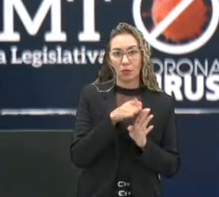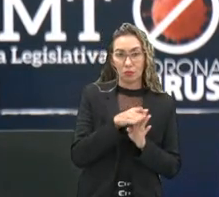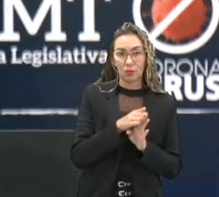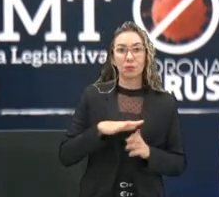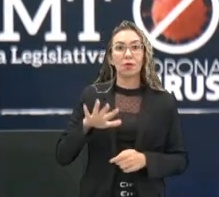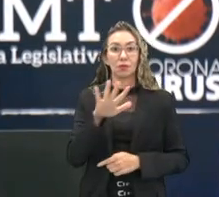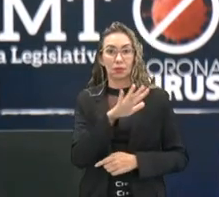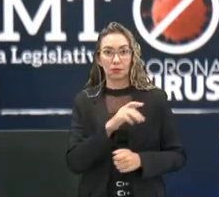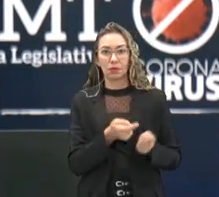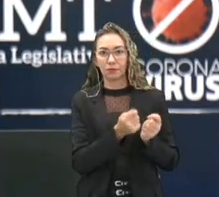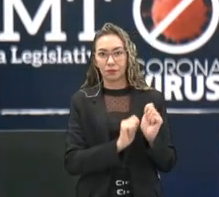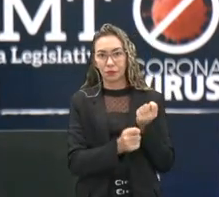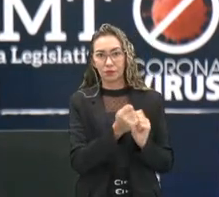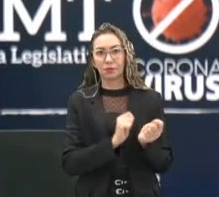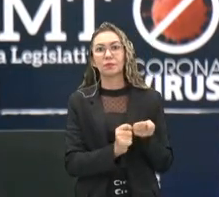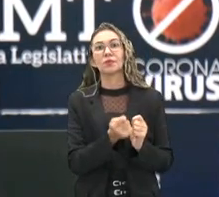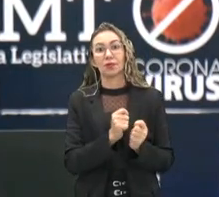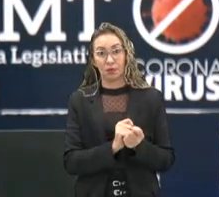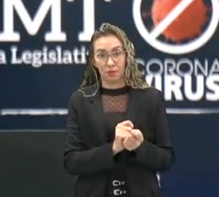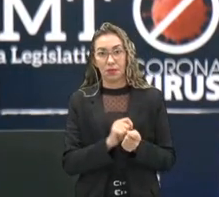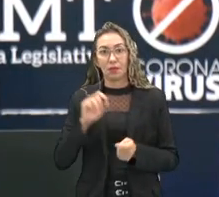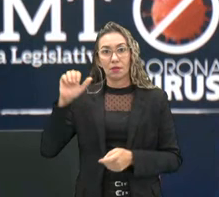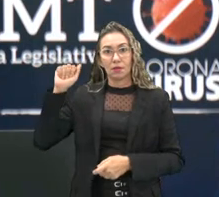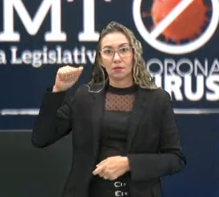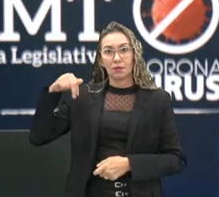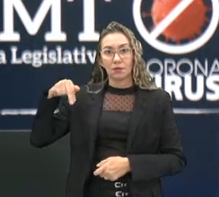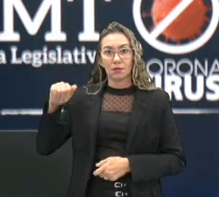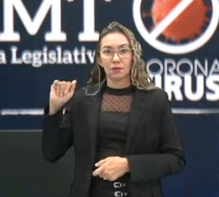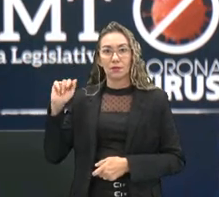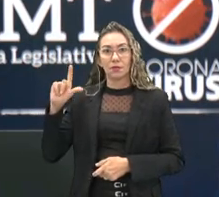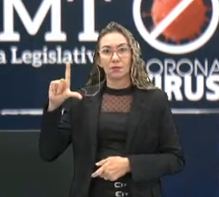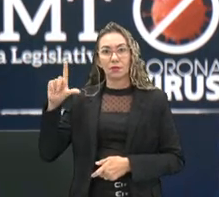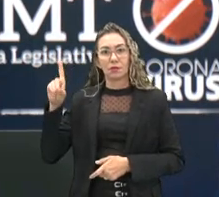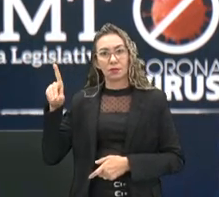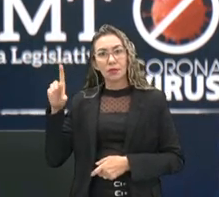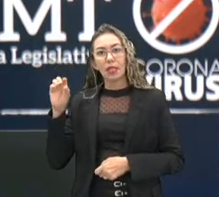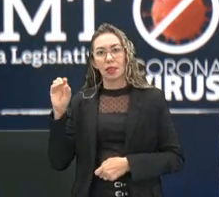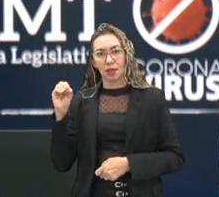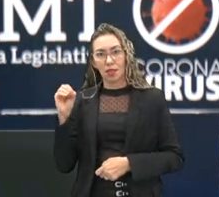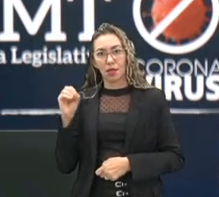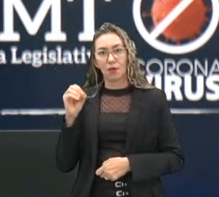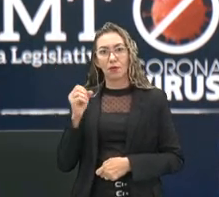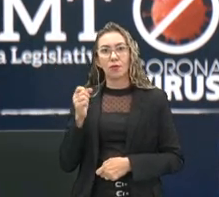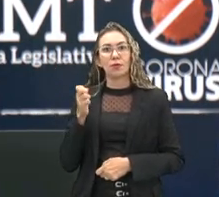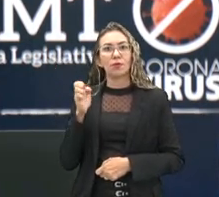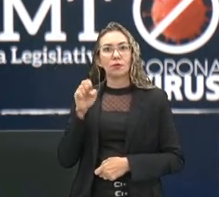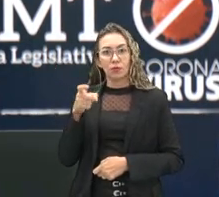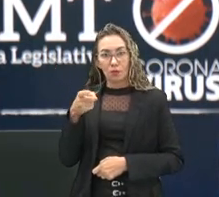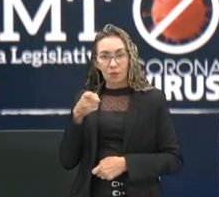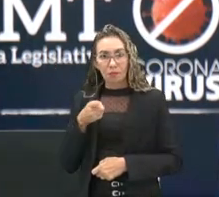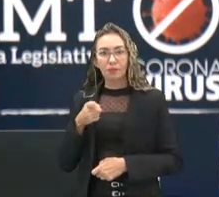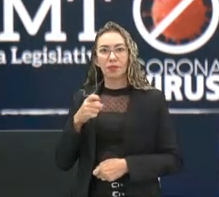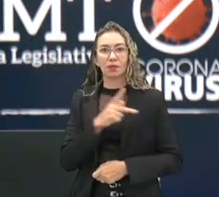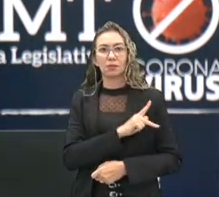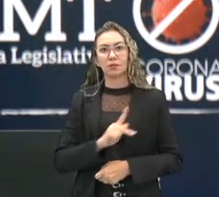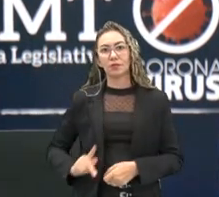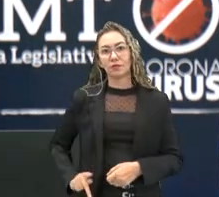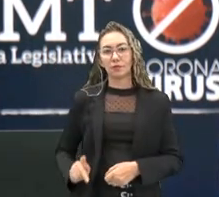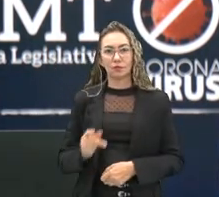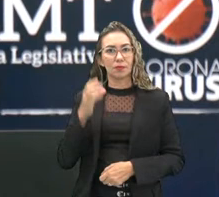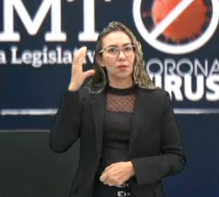Contabilidade; Anildo Lima Barros, ex-prefeito de Cuiabá; Rogério Borges